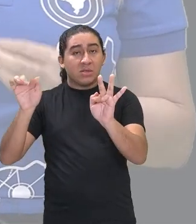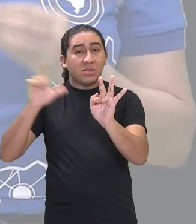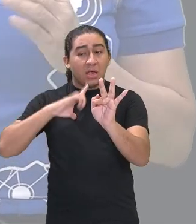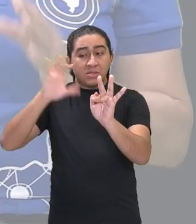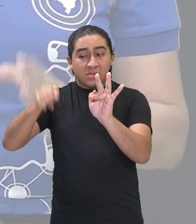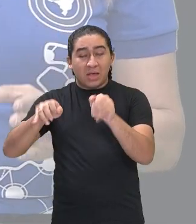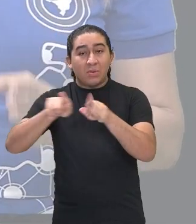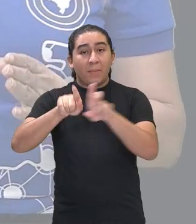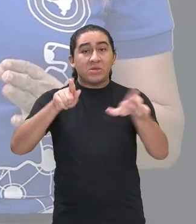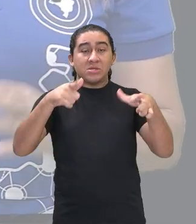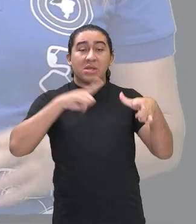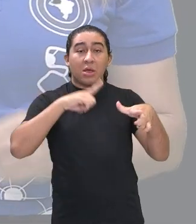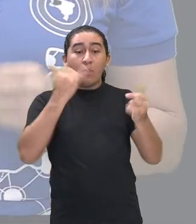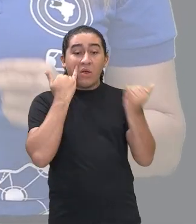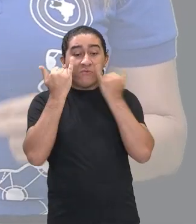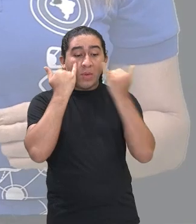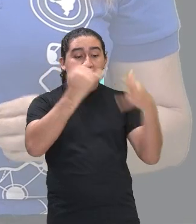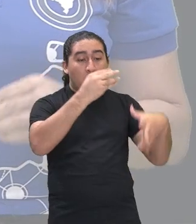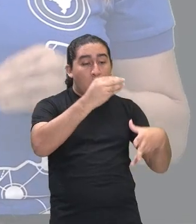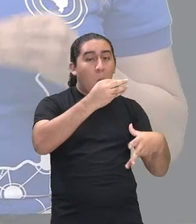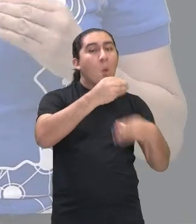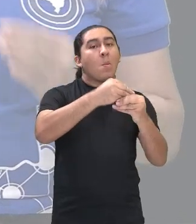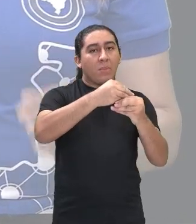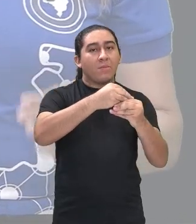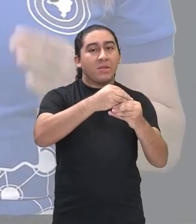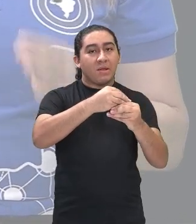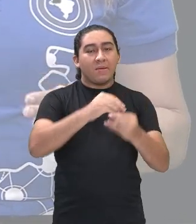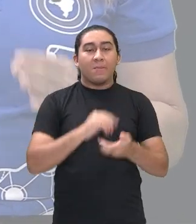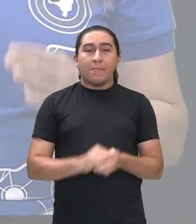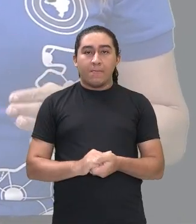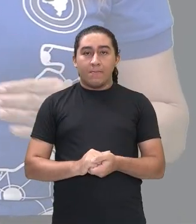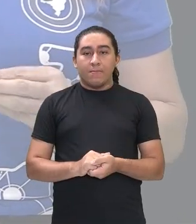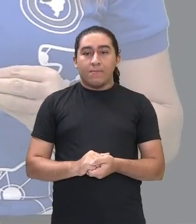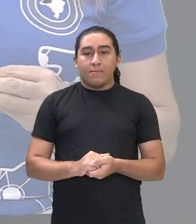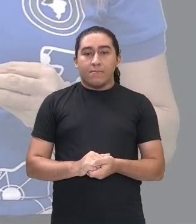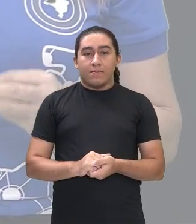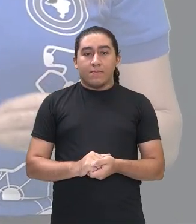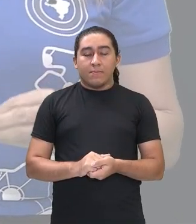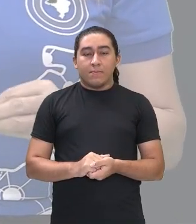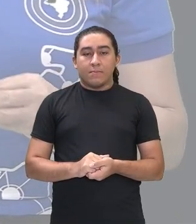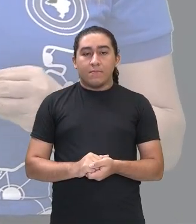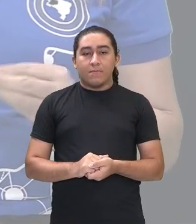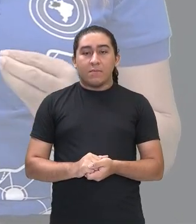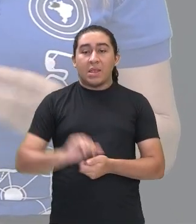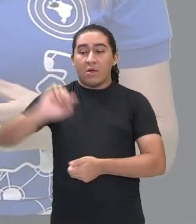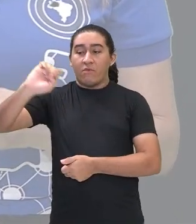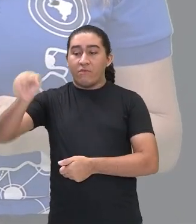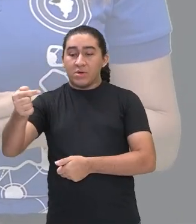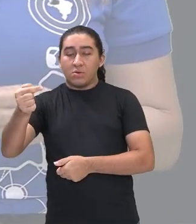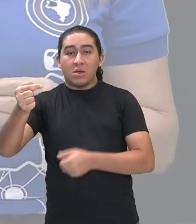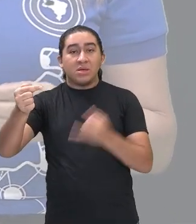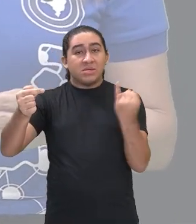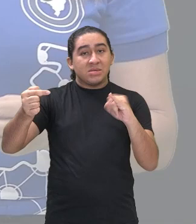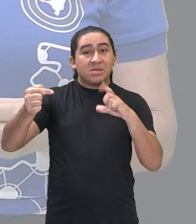né? Então, aí a vírgula, quando ela tiver com uma expressão, no caso